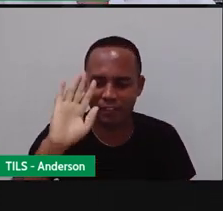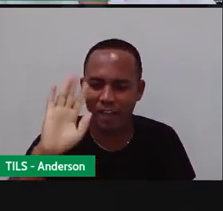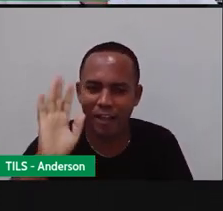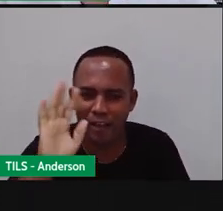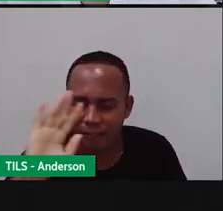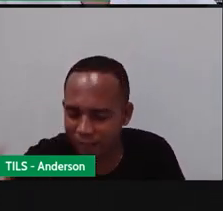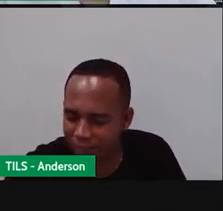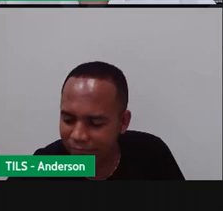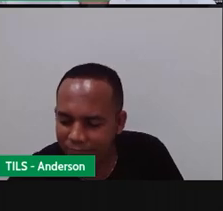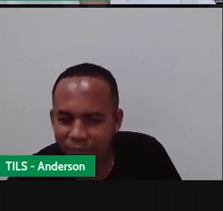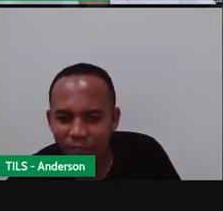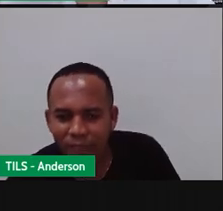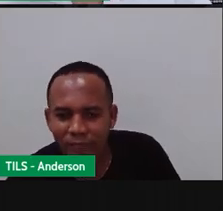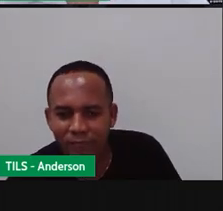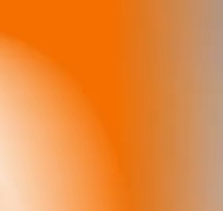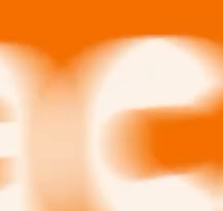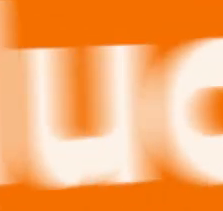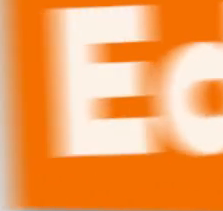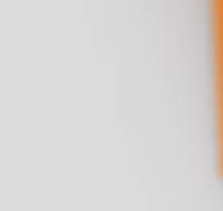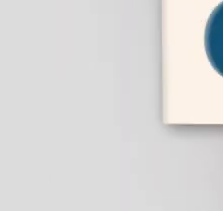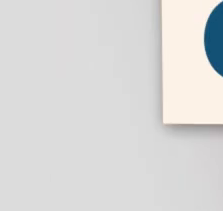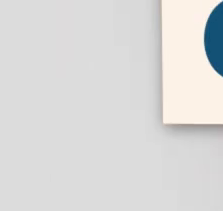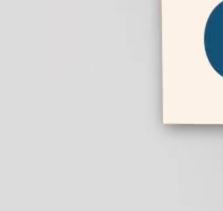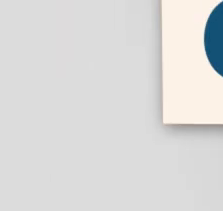coração. Se guardem e se cuidem.